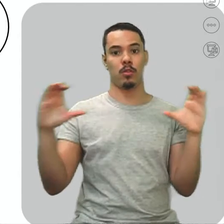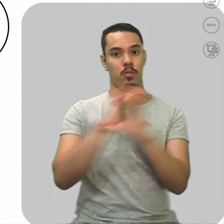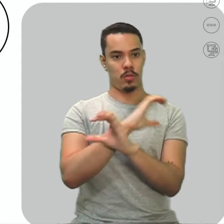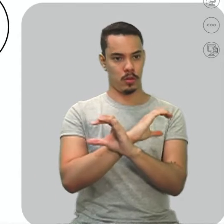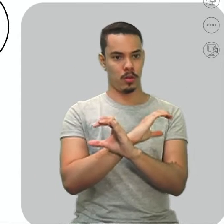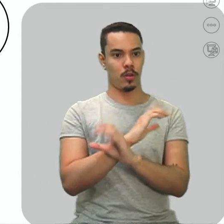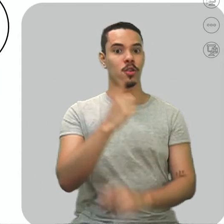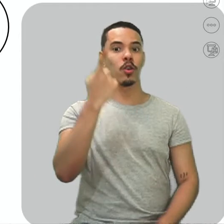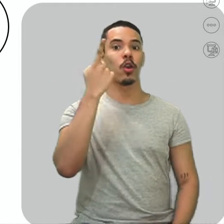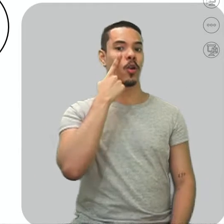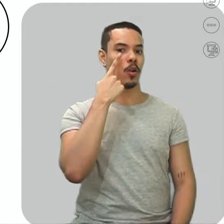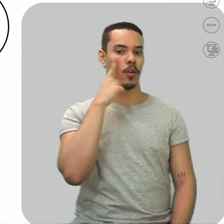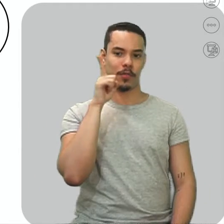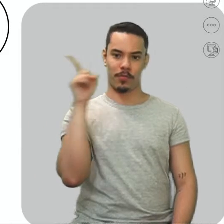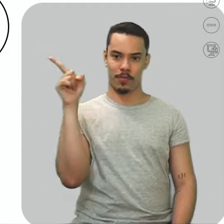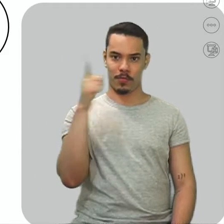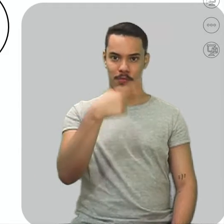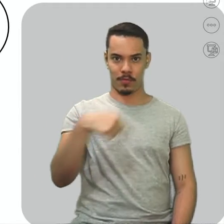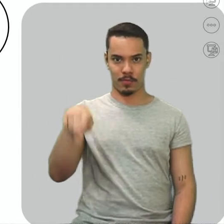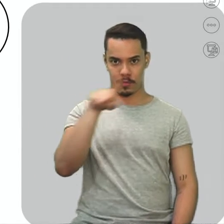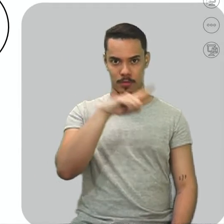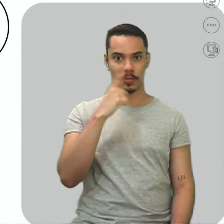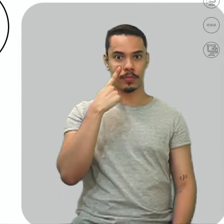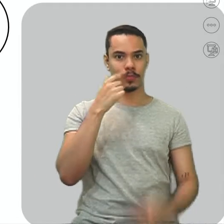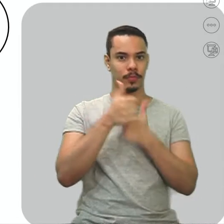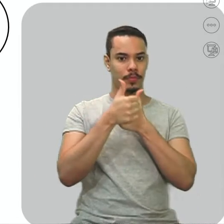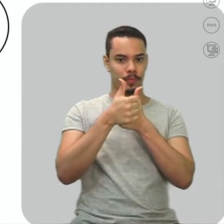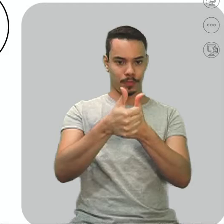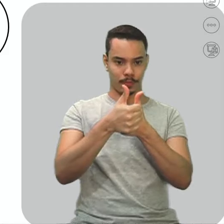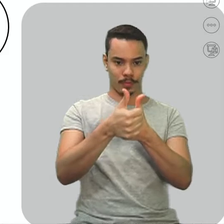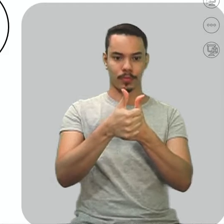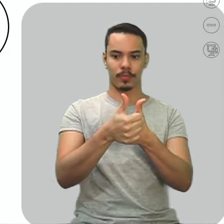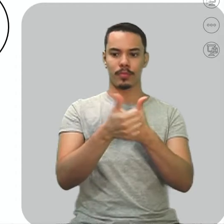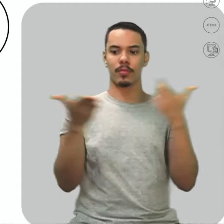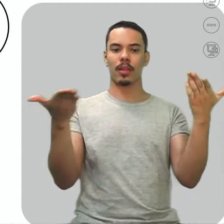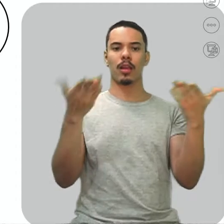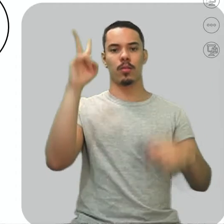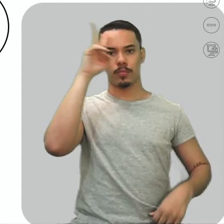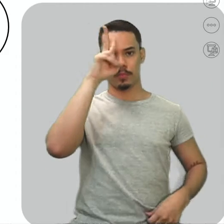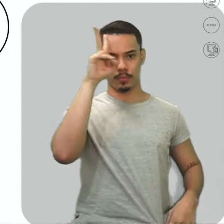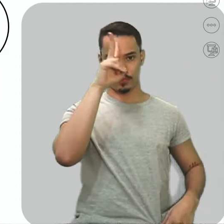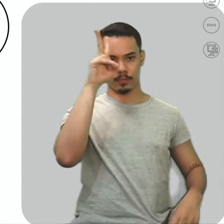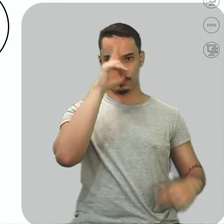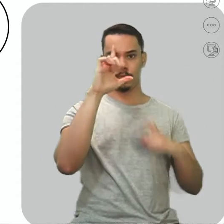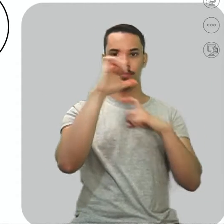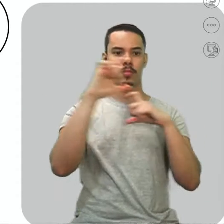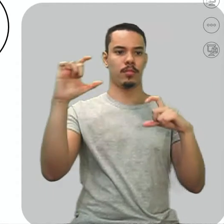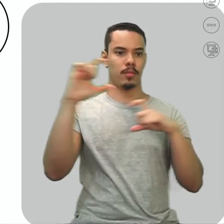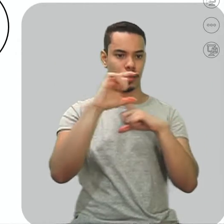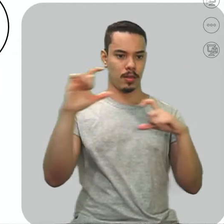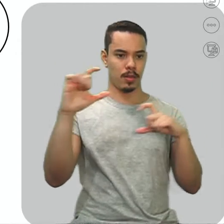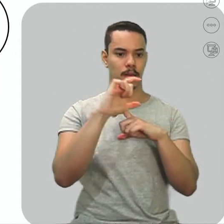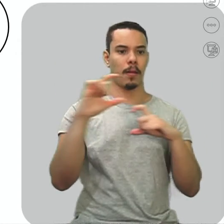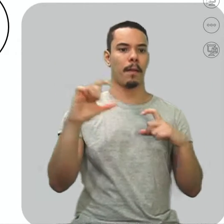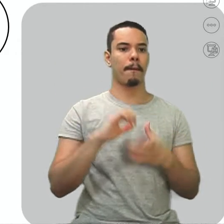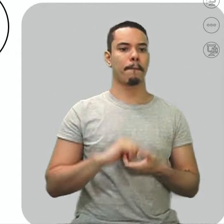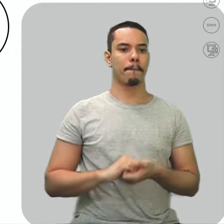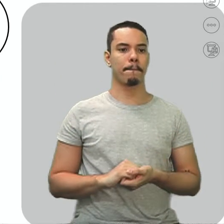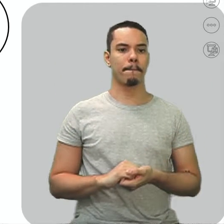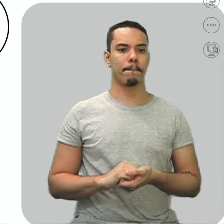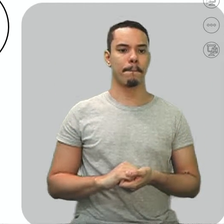e olha aqui para vocês e agora aqui uma história em quadrinho né Menino Maluquinho